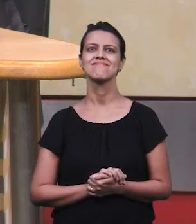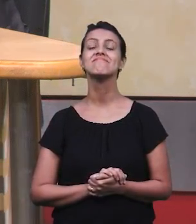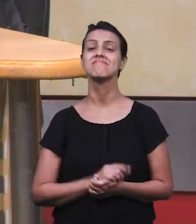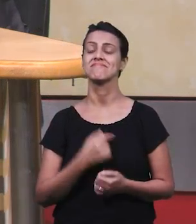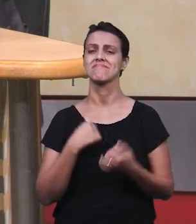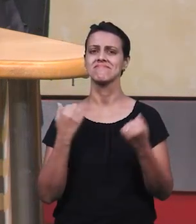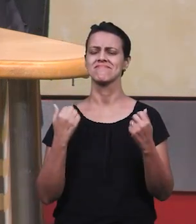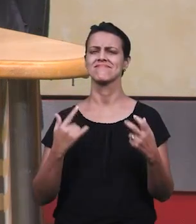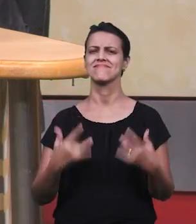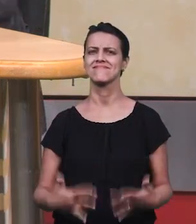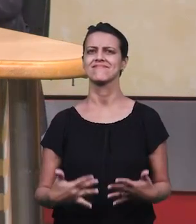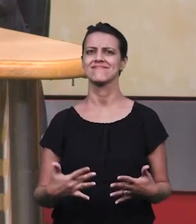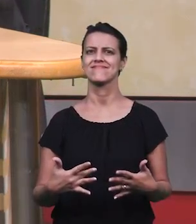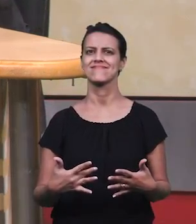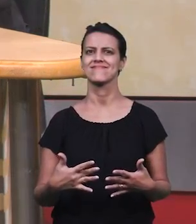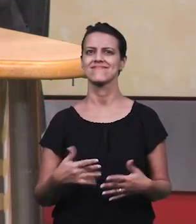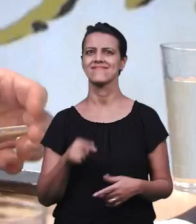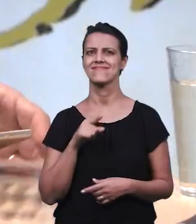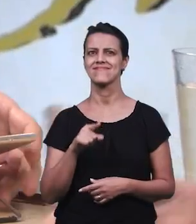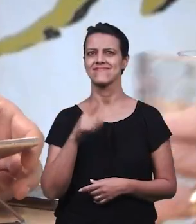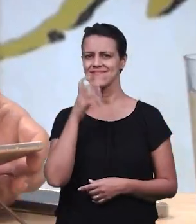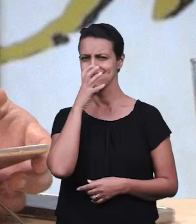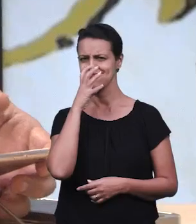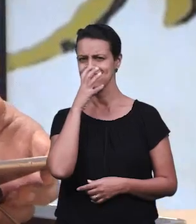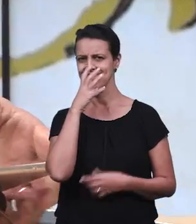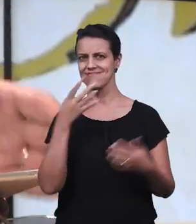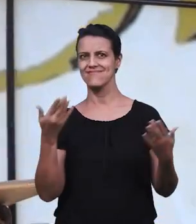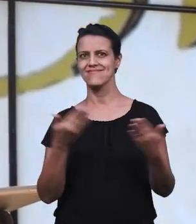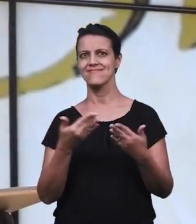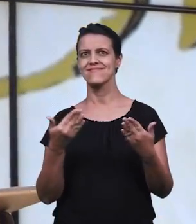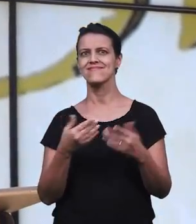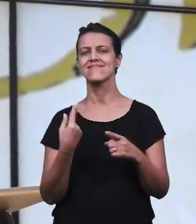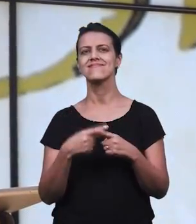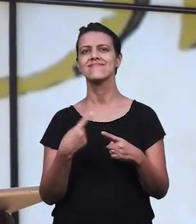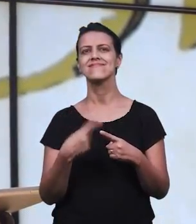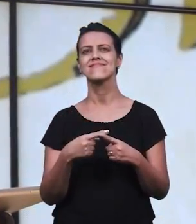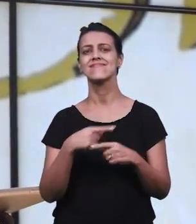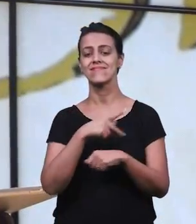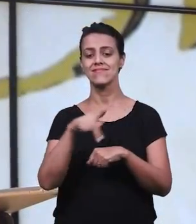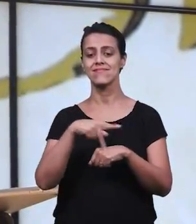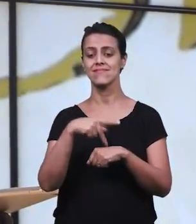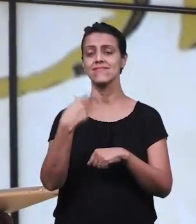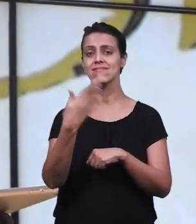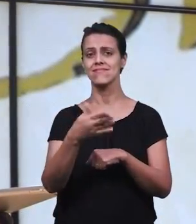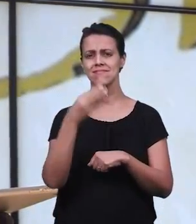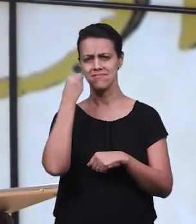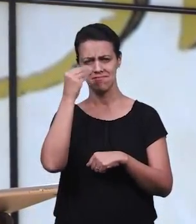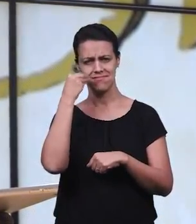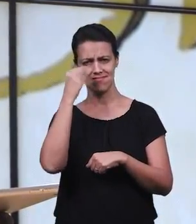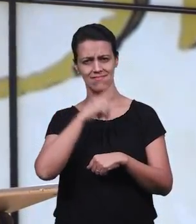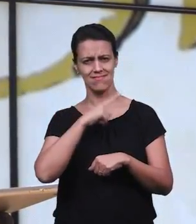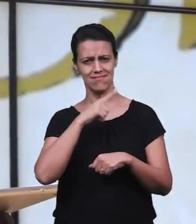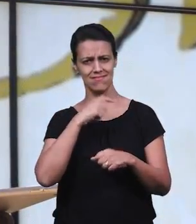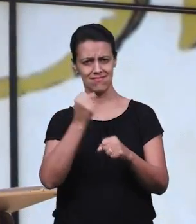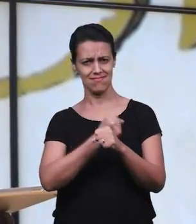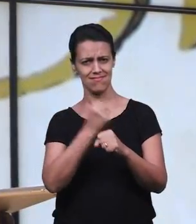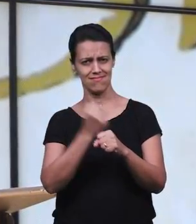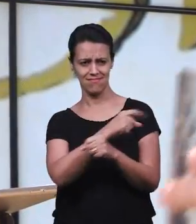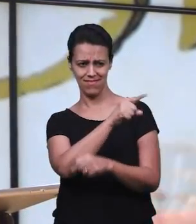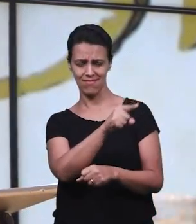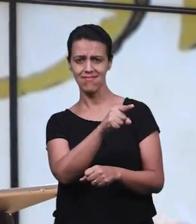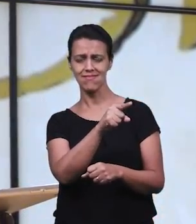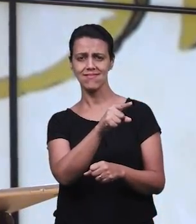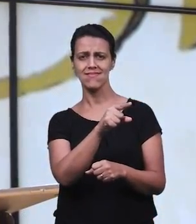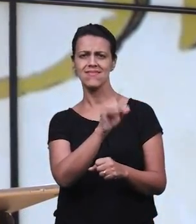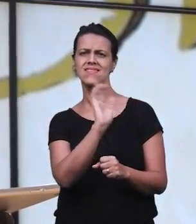eu explicar aqui para você que está nos assistindo. A experiência da obra no exterior é uma experiência que nós já